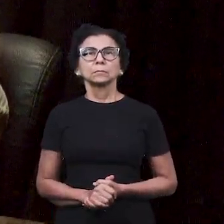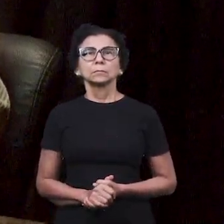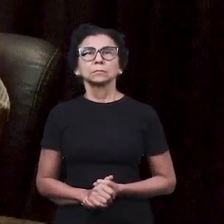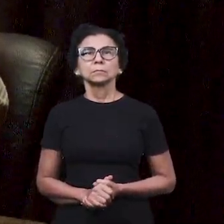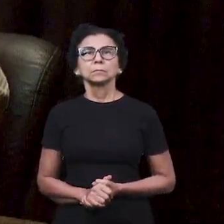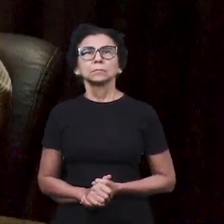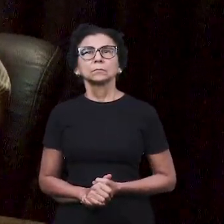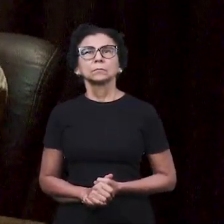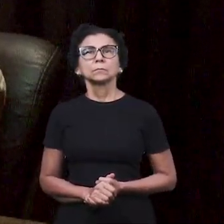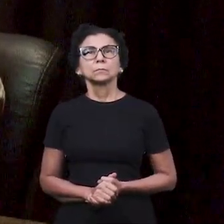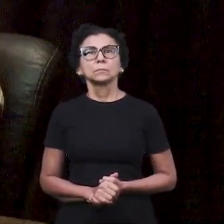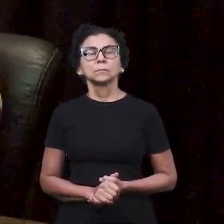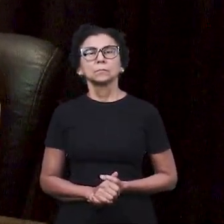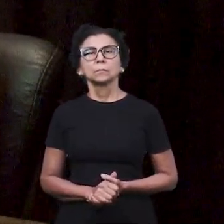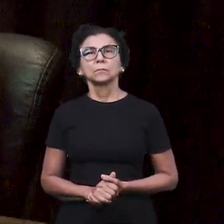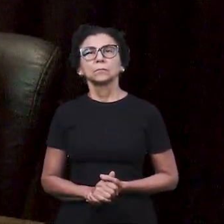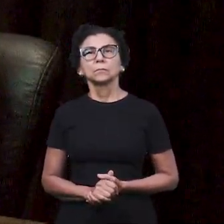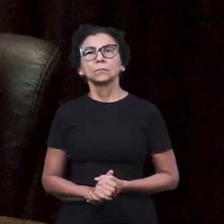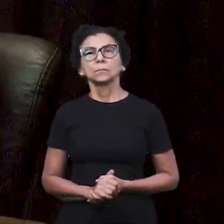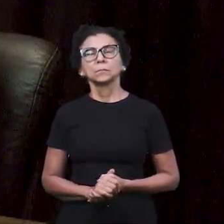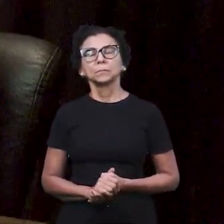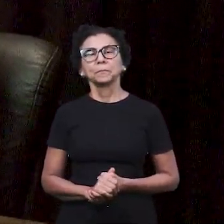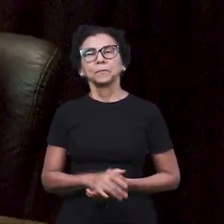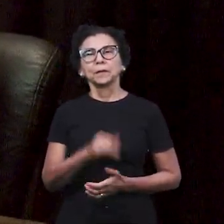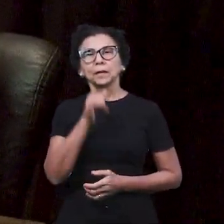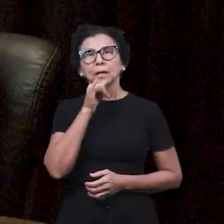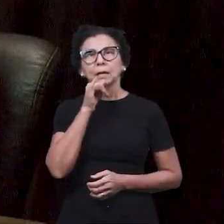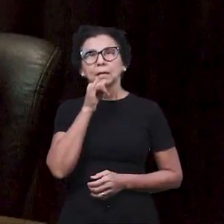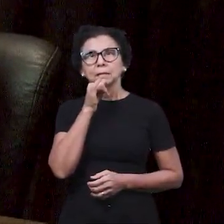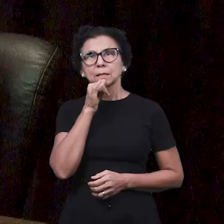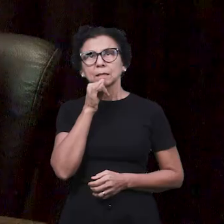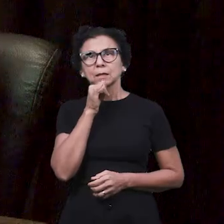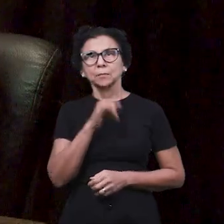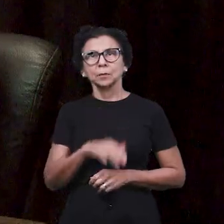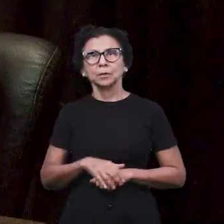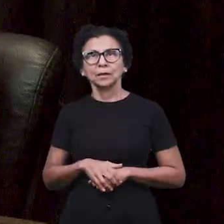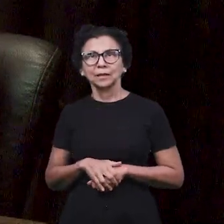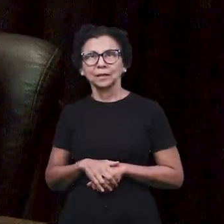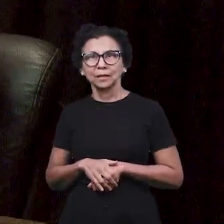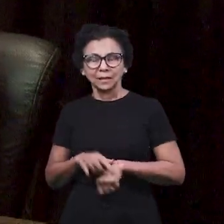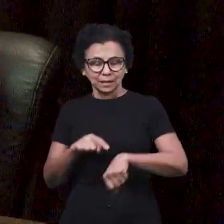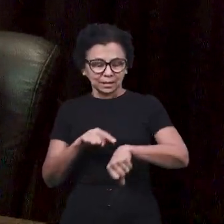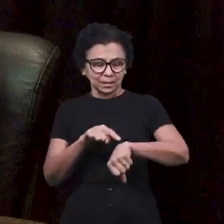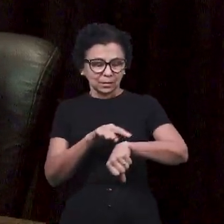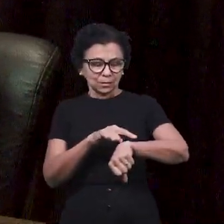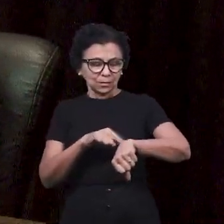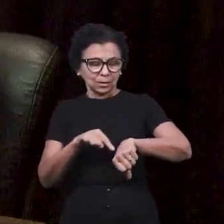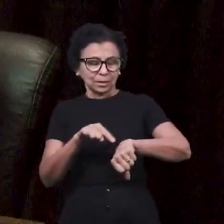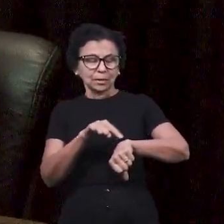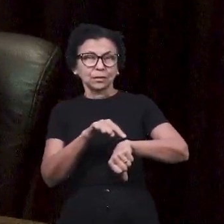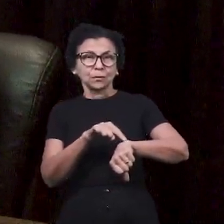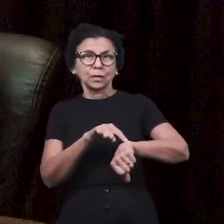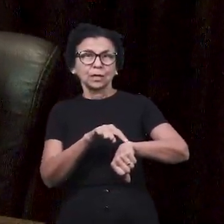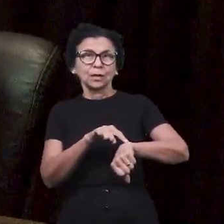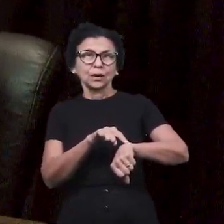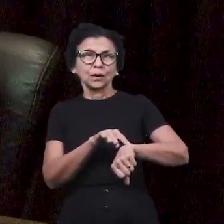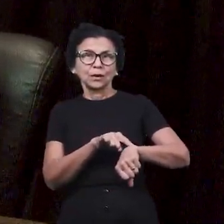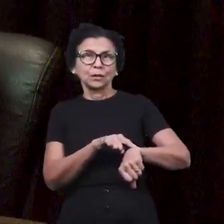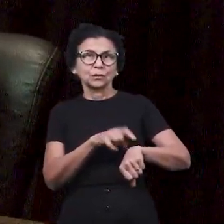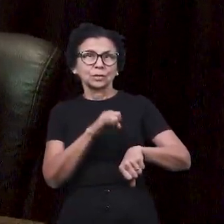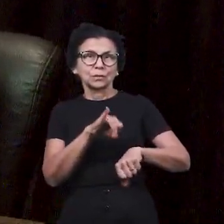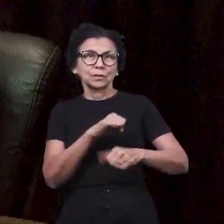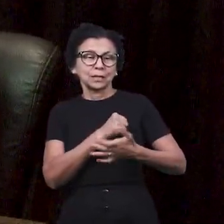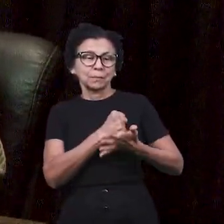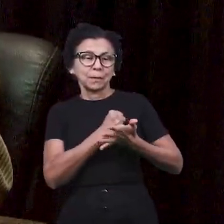ali um relógio, desse relógio que tem o batimento cardíaco. Se o batimento cardíaco aumentar, não